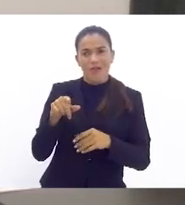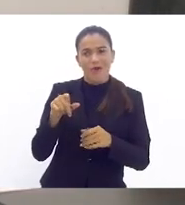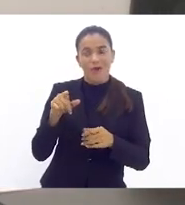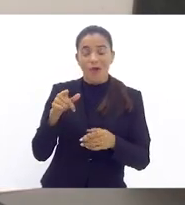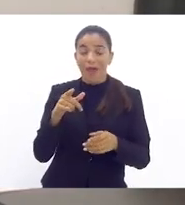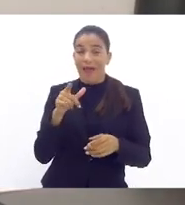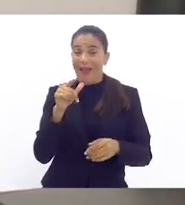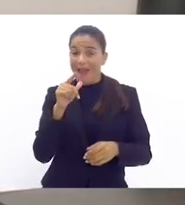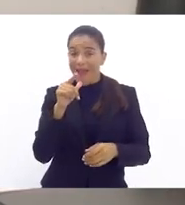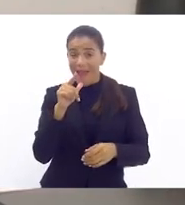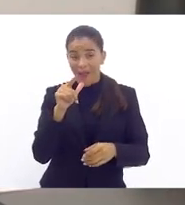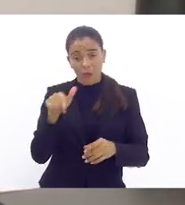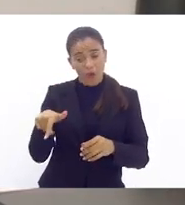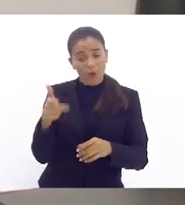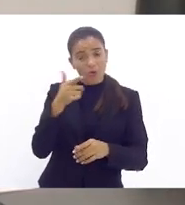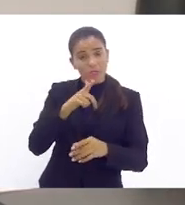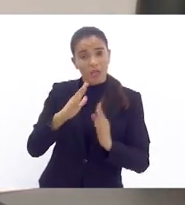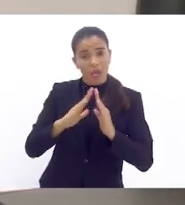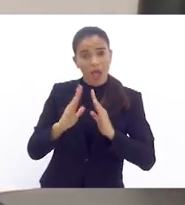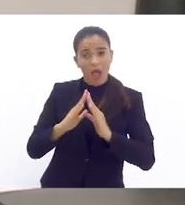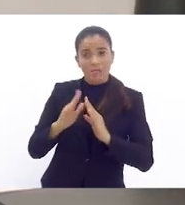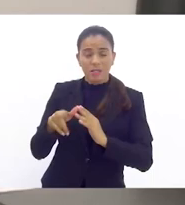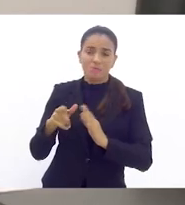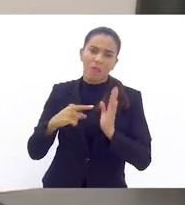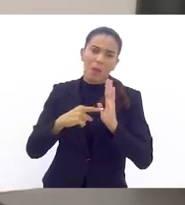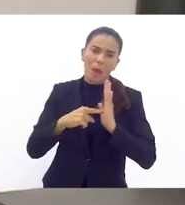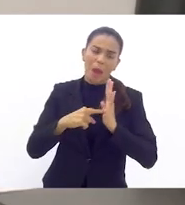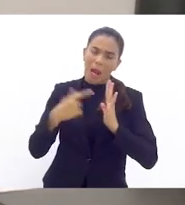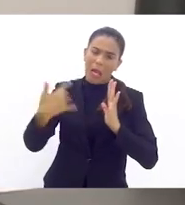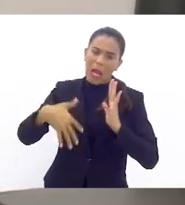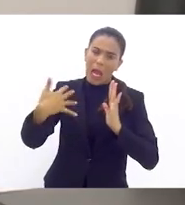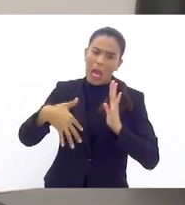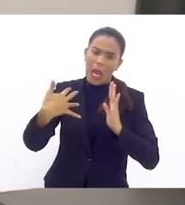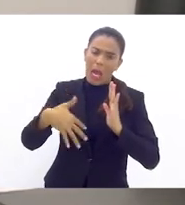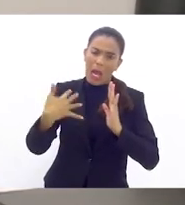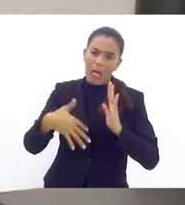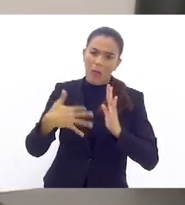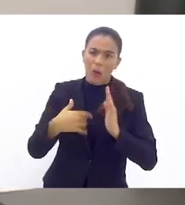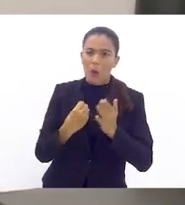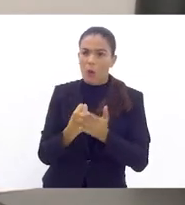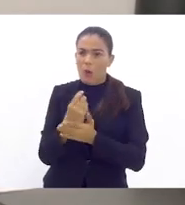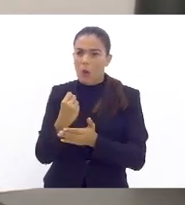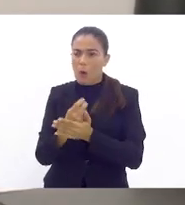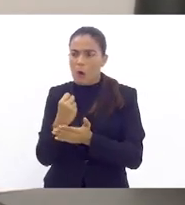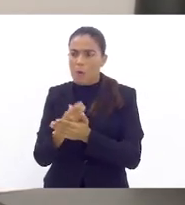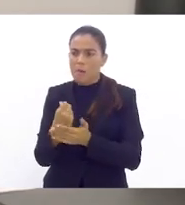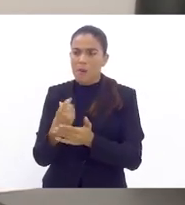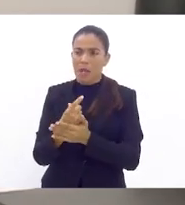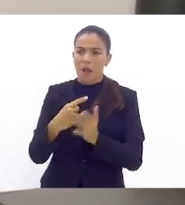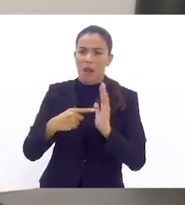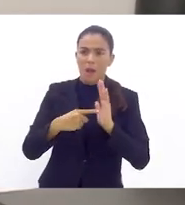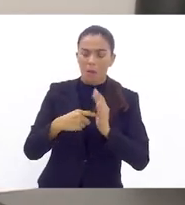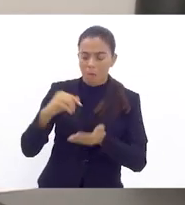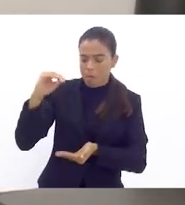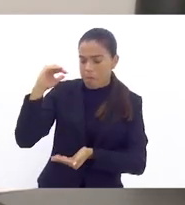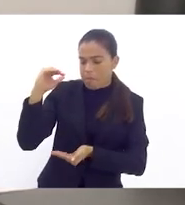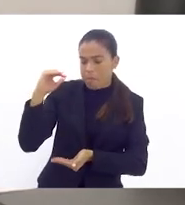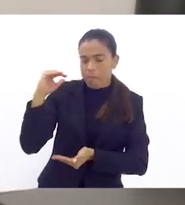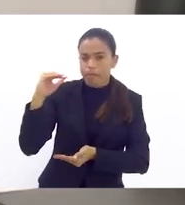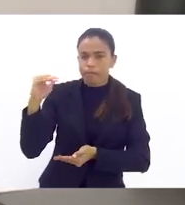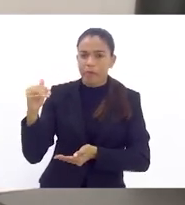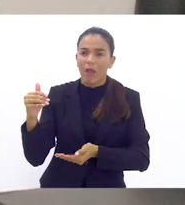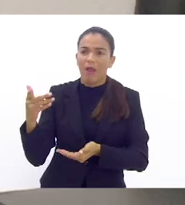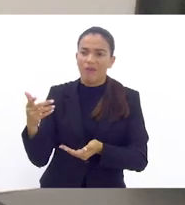ou melhor, coloco gás na água, não é? Mas é muito caro. Tem que comprar um botijãozinho para